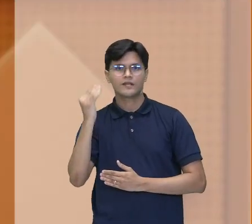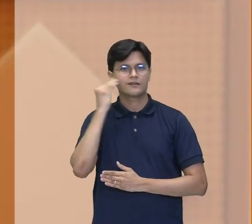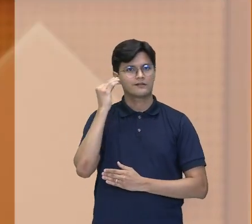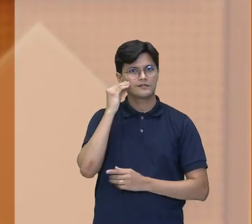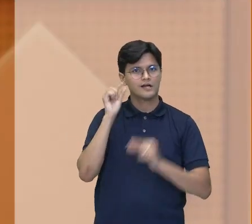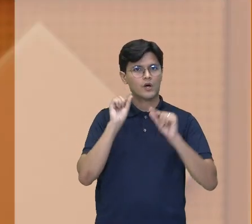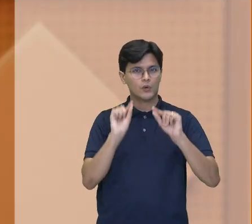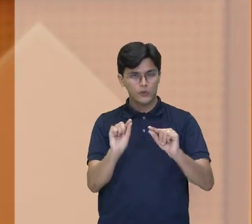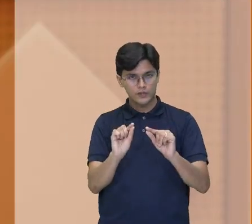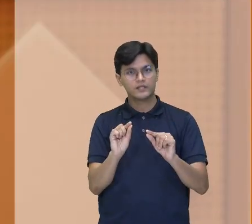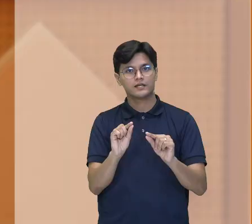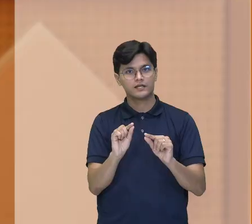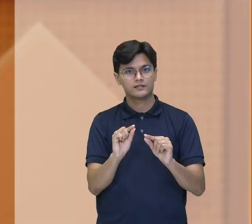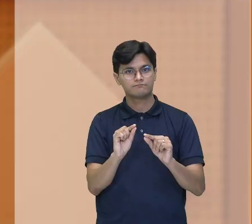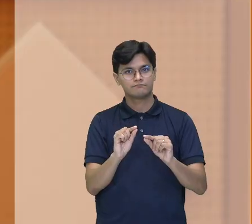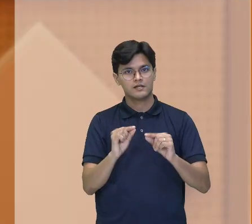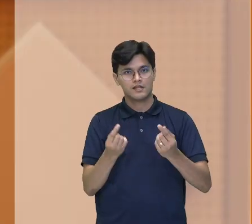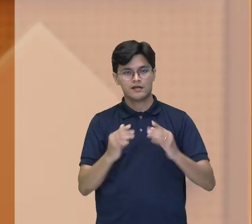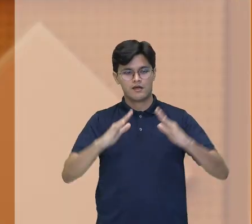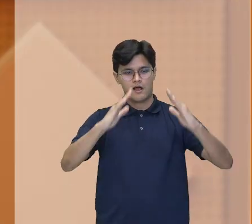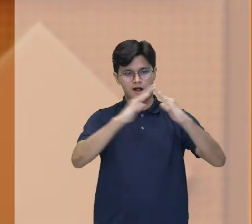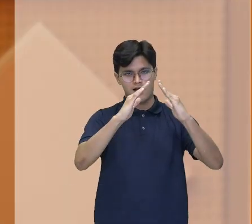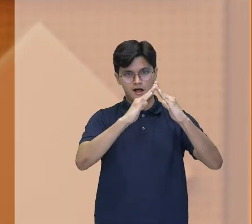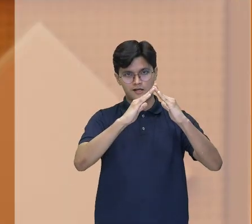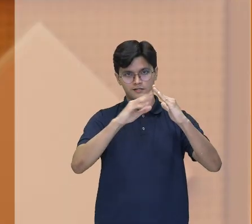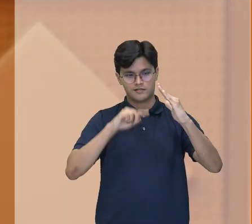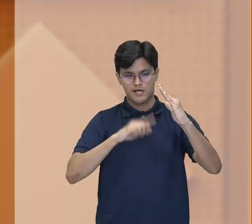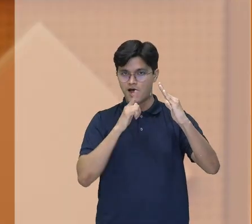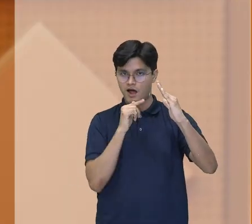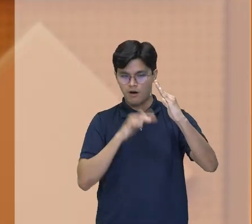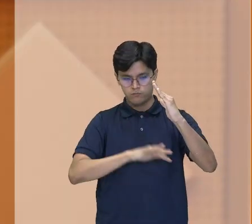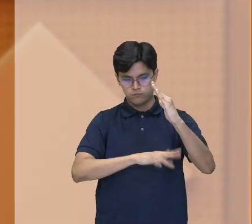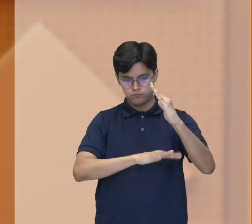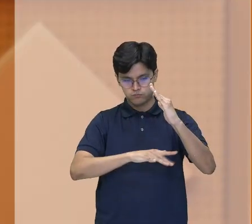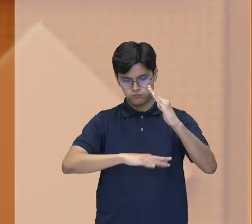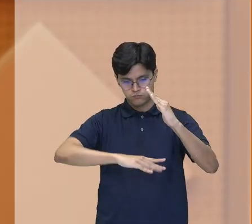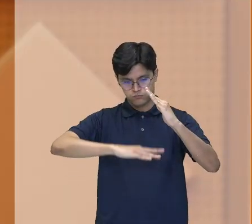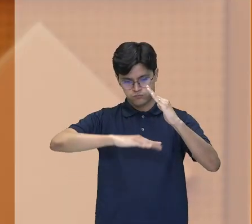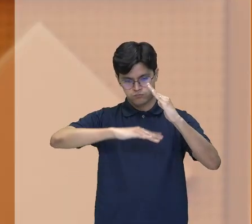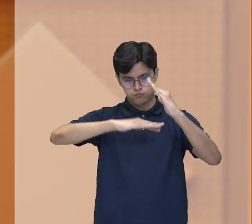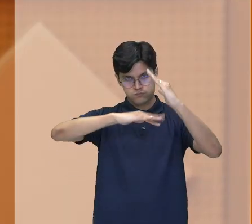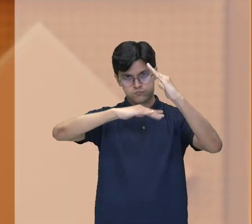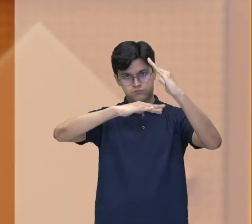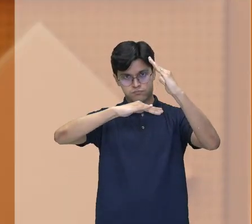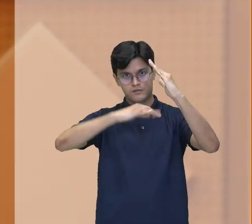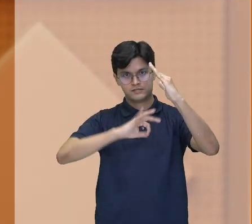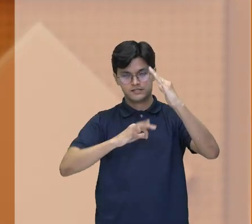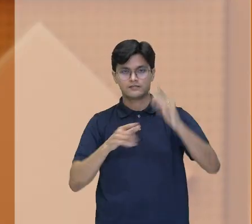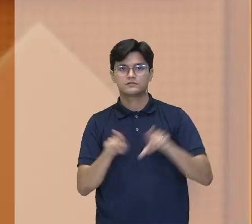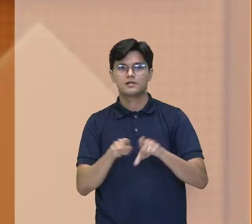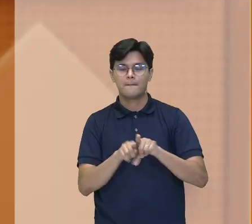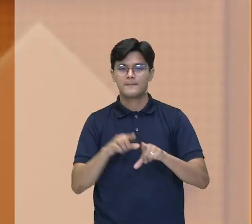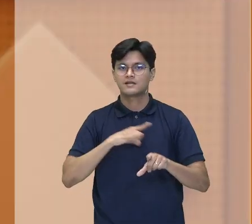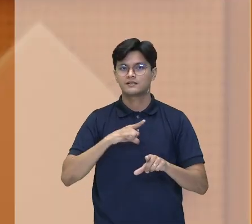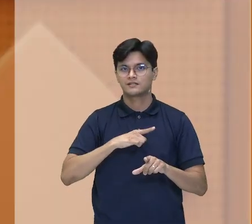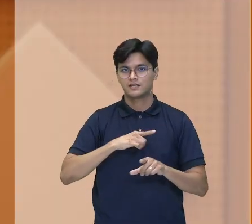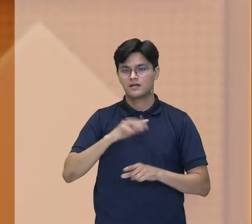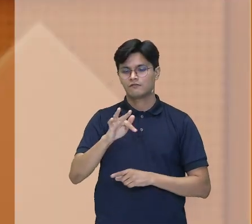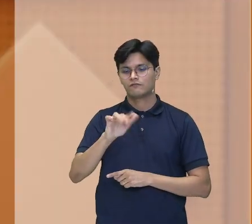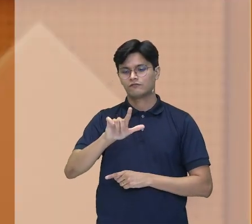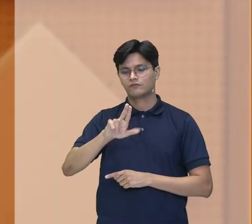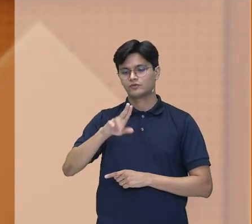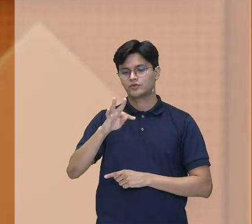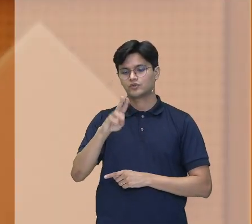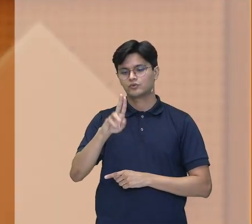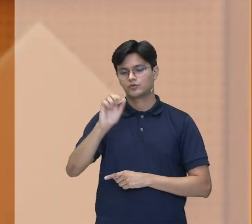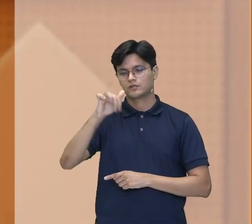águas no período das cheias dos rios, e os flutuantes, que são casas, né, móveis, casas que flutuam e